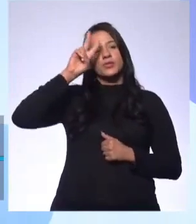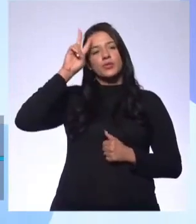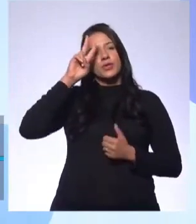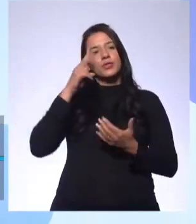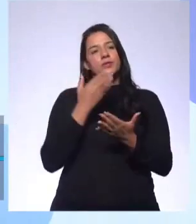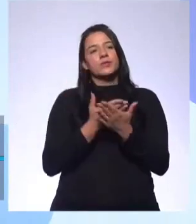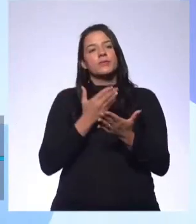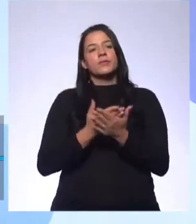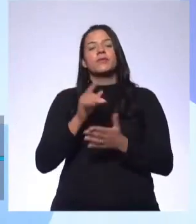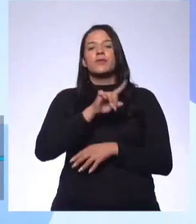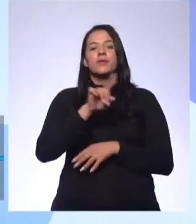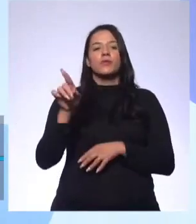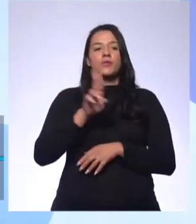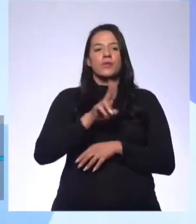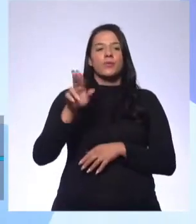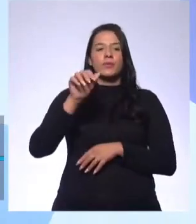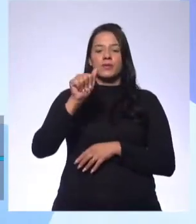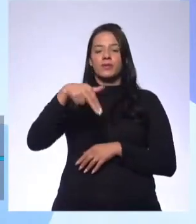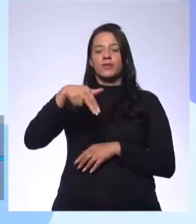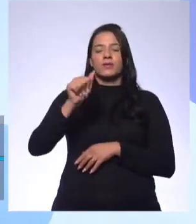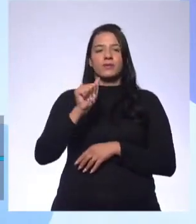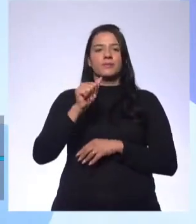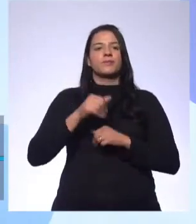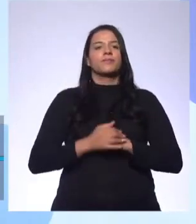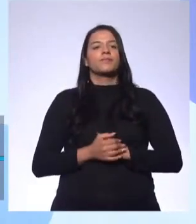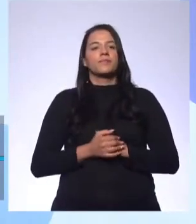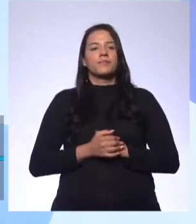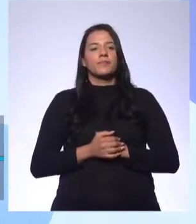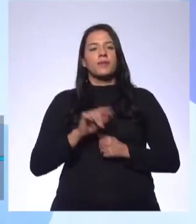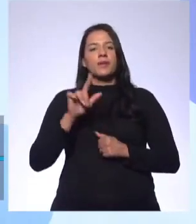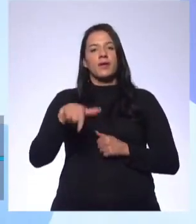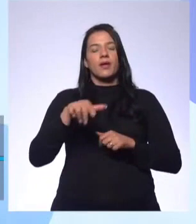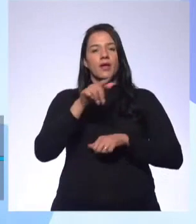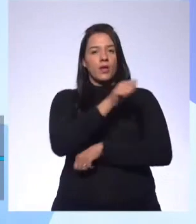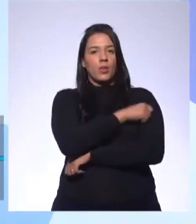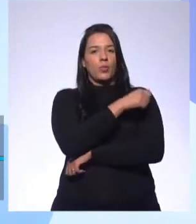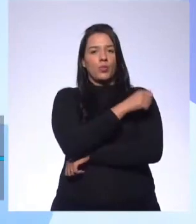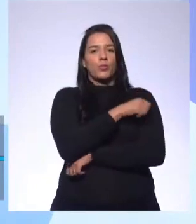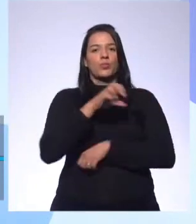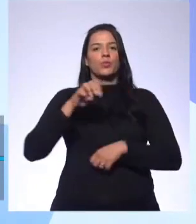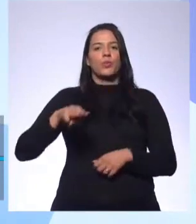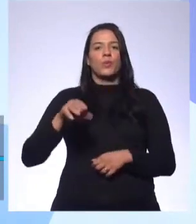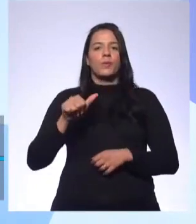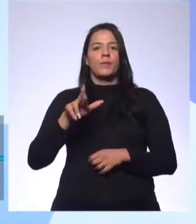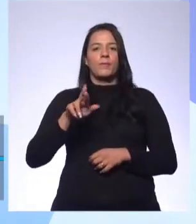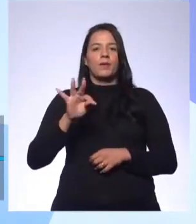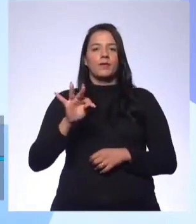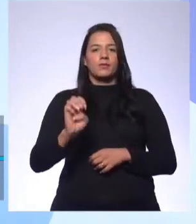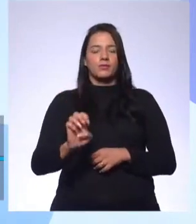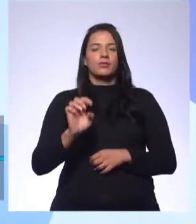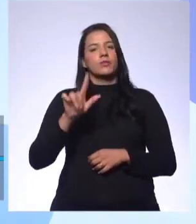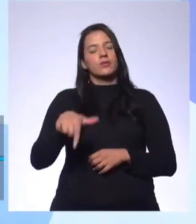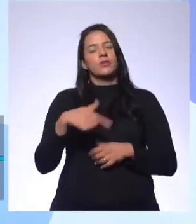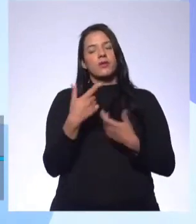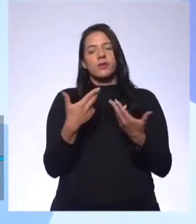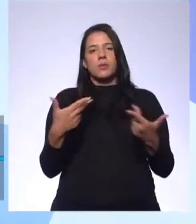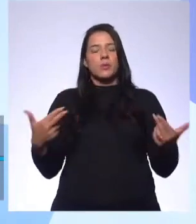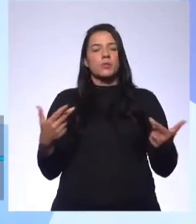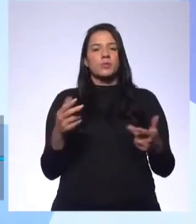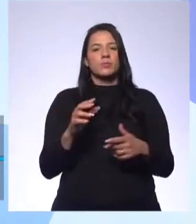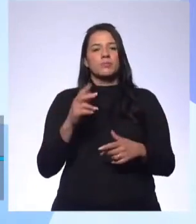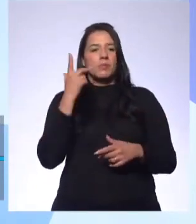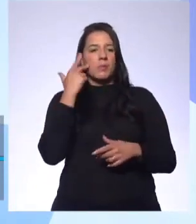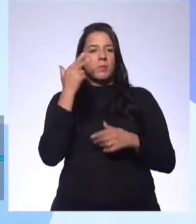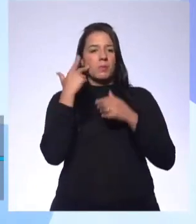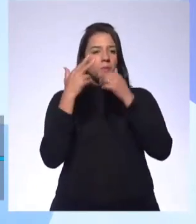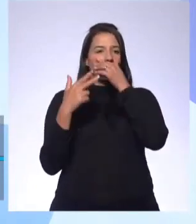Ana, imaginação. O aluno Martin disse algo incomum, é algo incomum. Alunos da